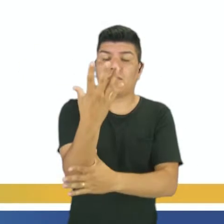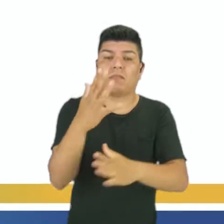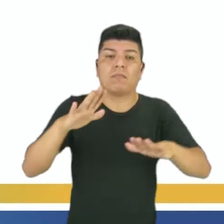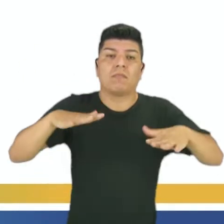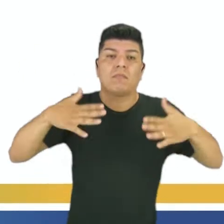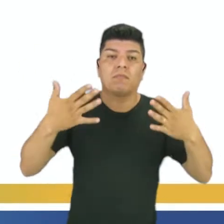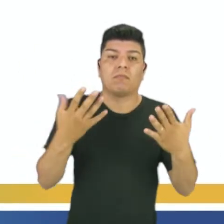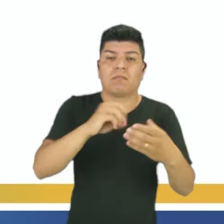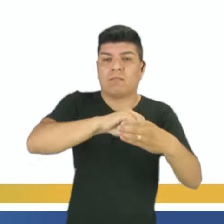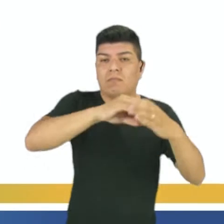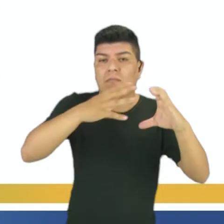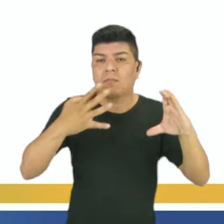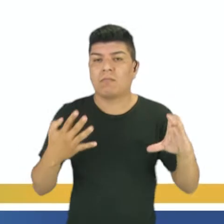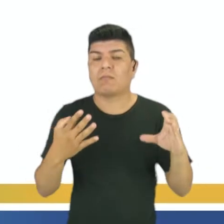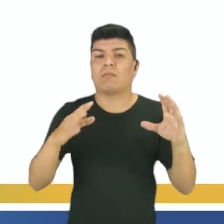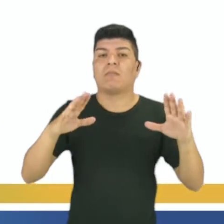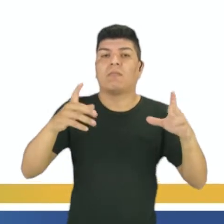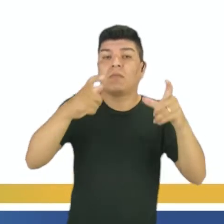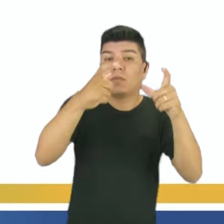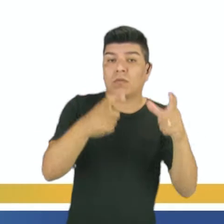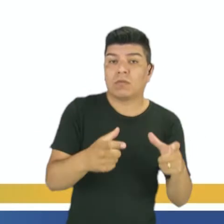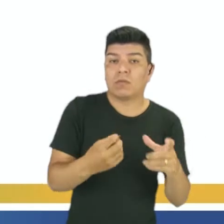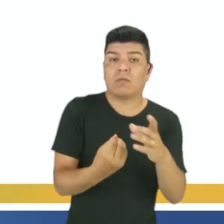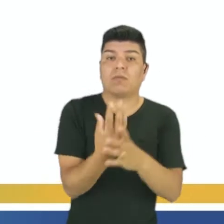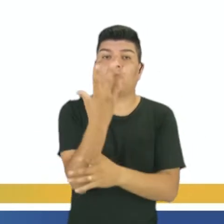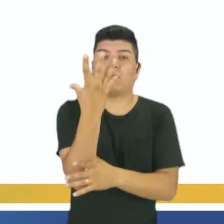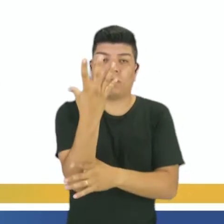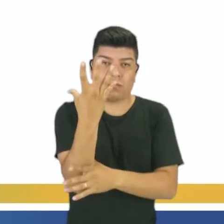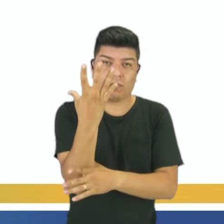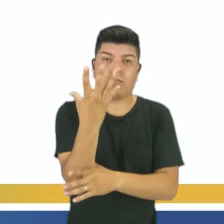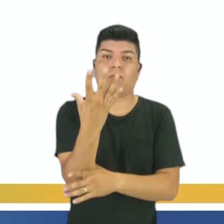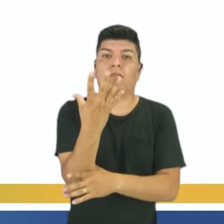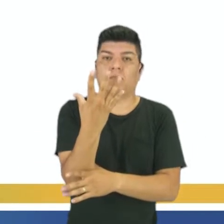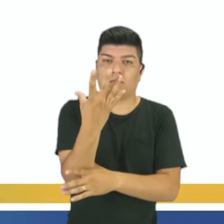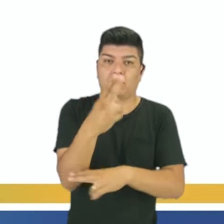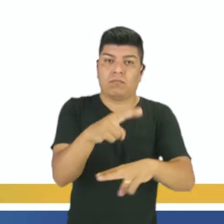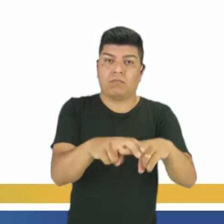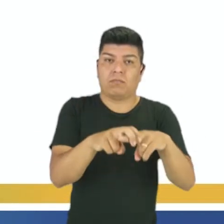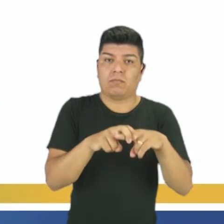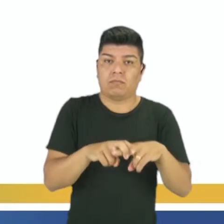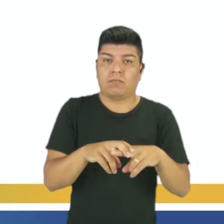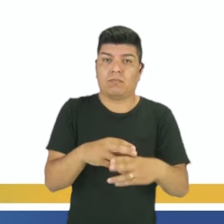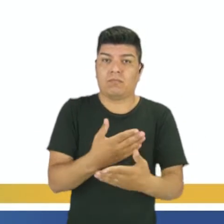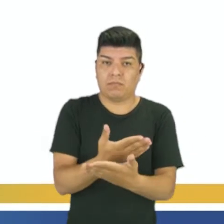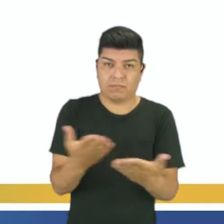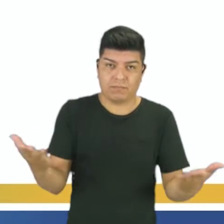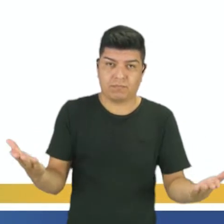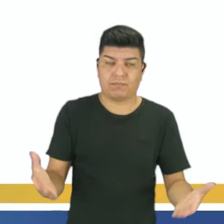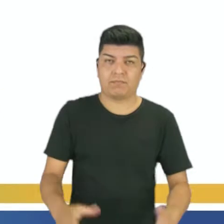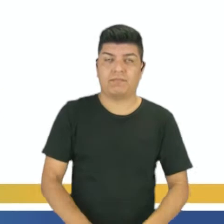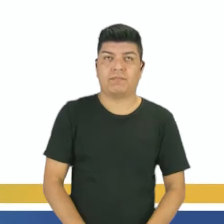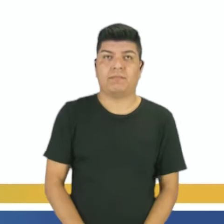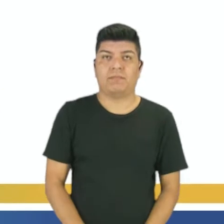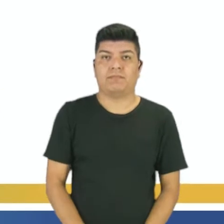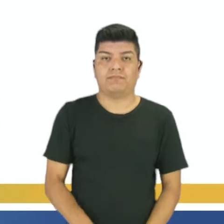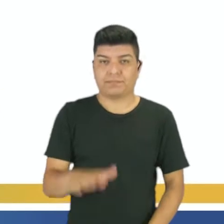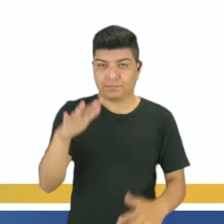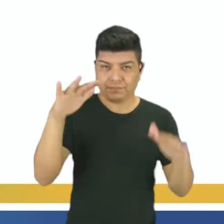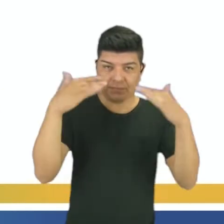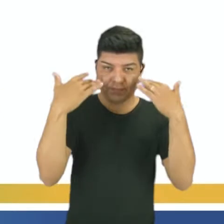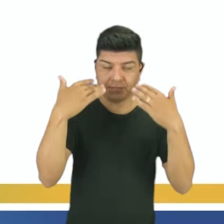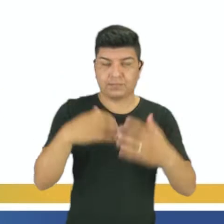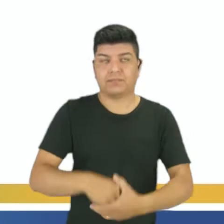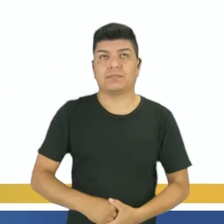são suas características? De onde veio? Onde surgiu? Então, vamos comigo? Acompanhe aqui.